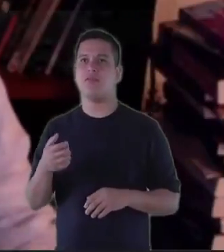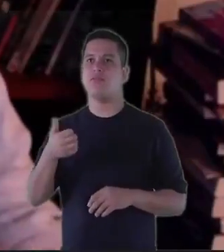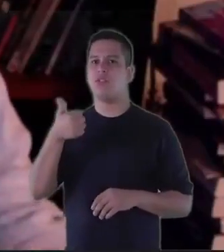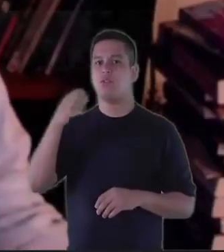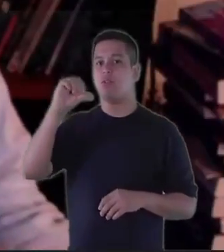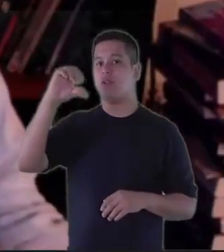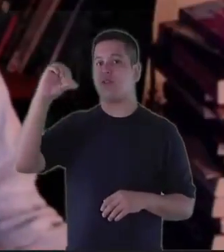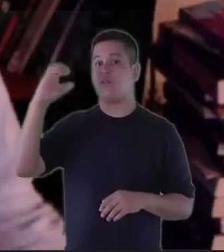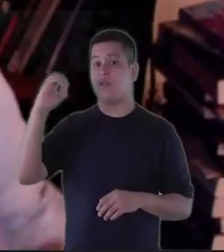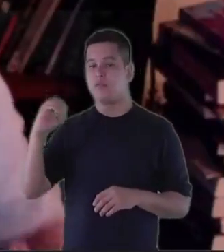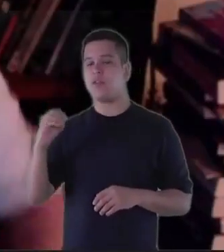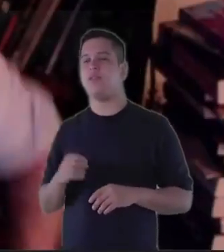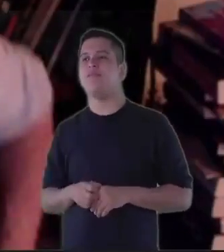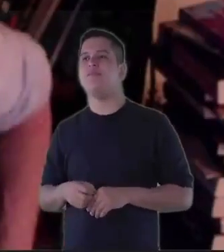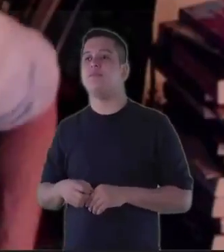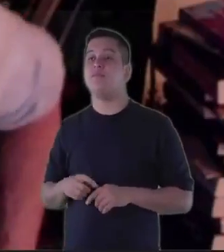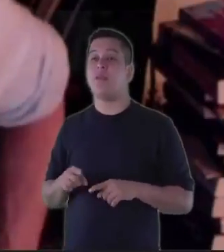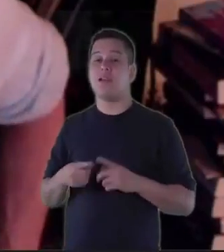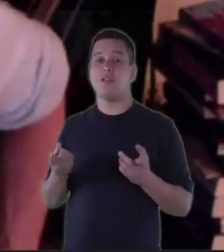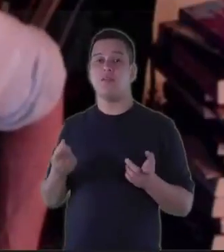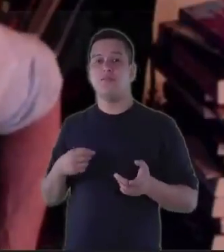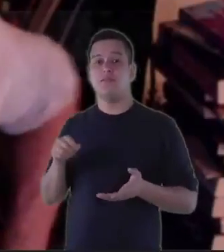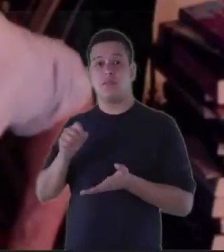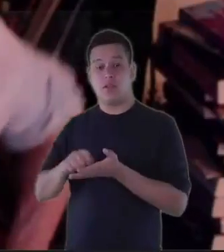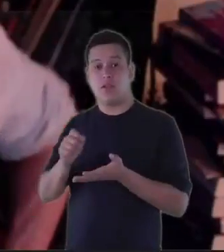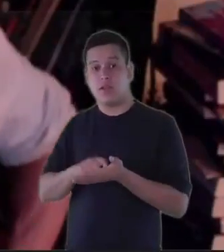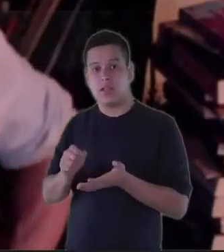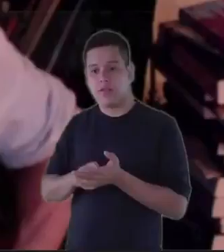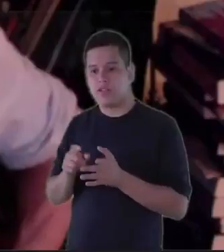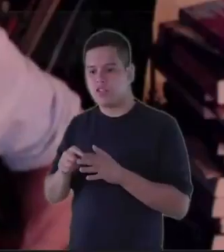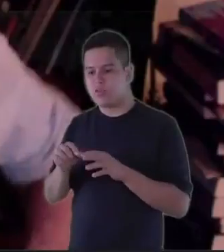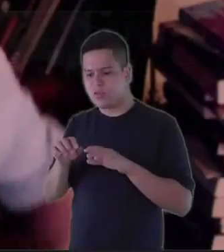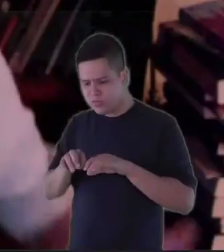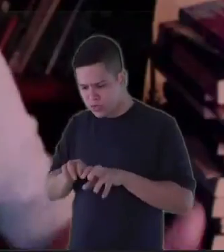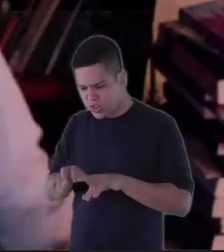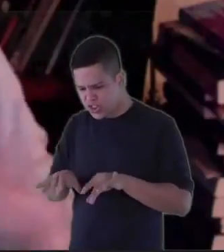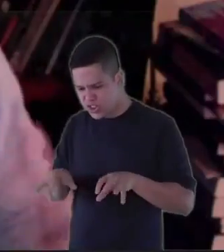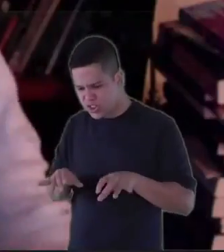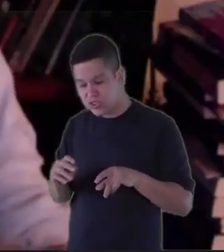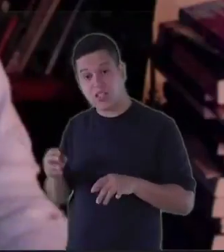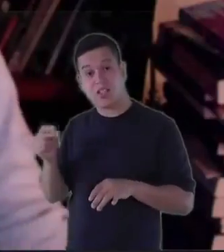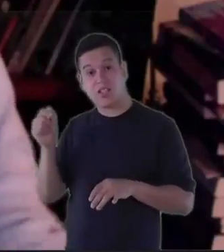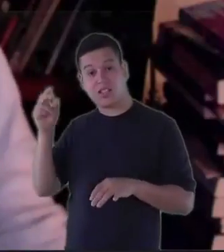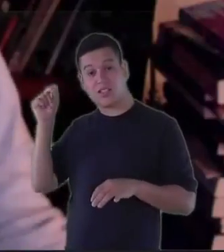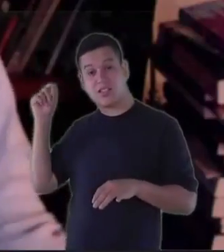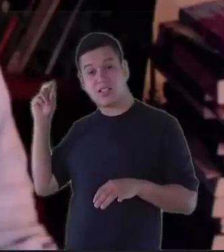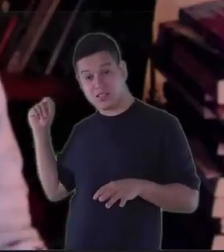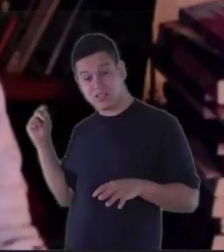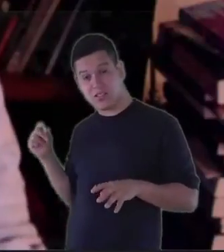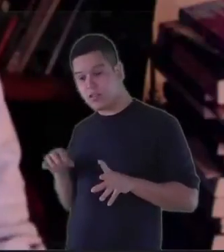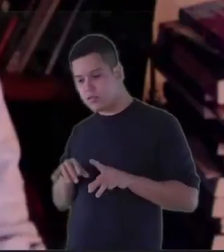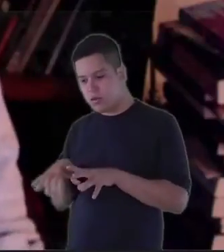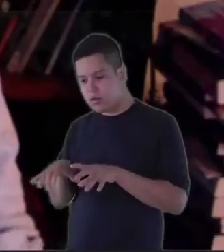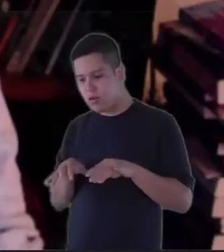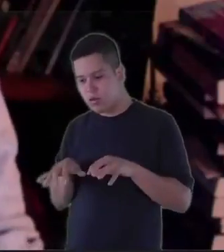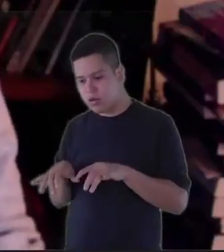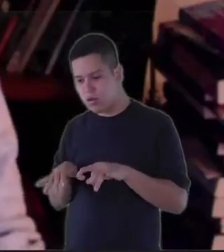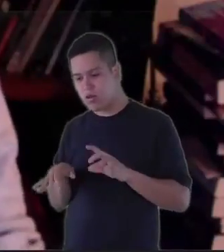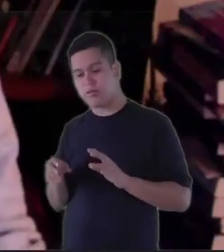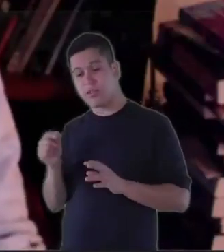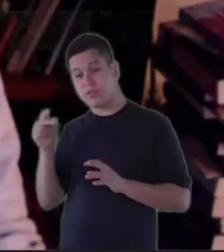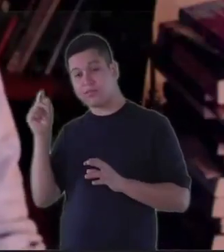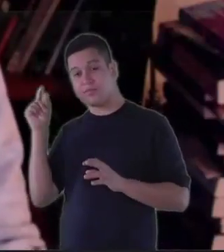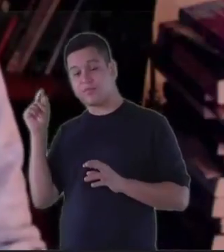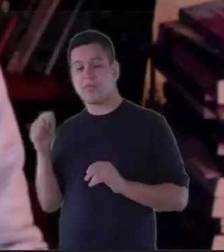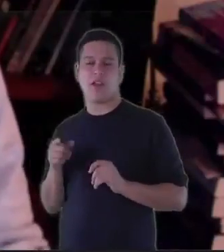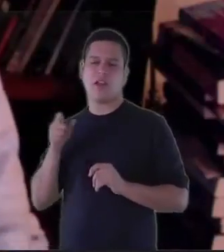eu estava escrevendo numa máquina de escrever, porque a minha fantasia de escritores é aquela, os escritores escrevem em máquinas de escrever. E um dia a Malu